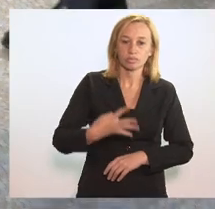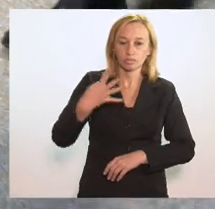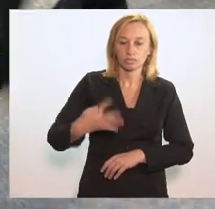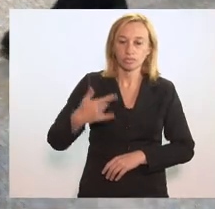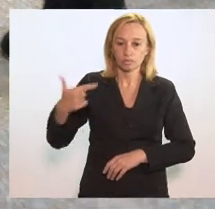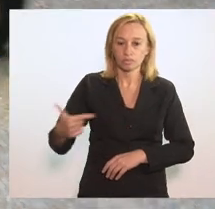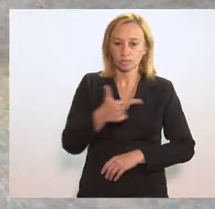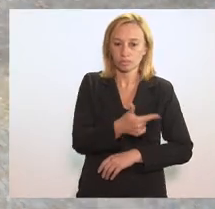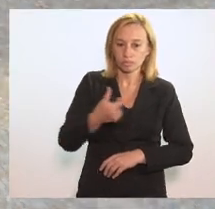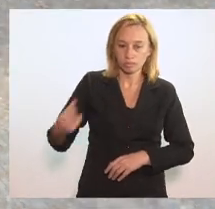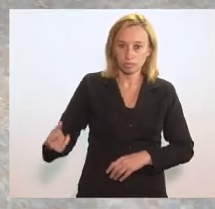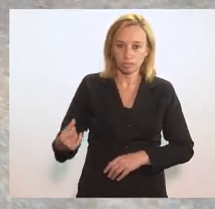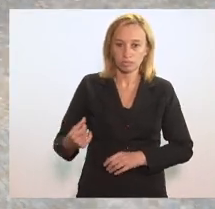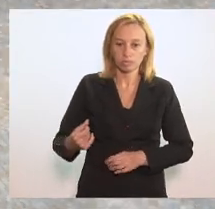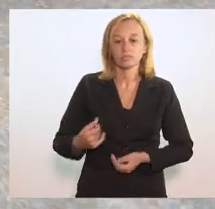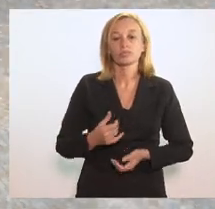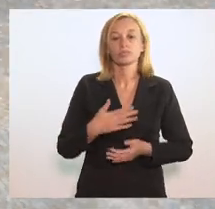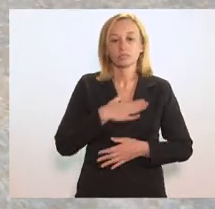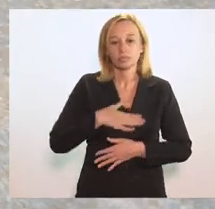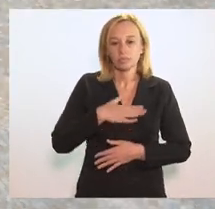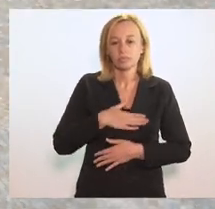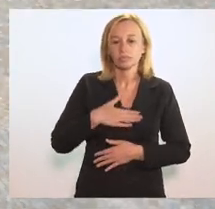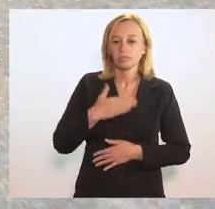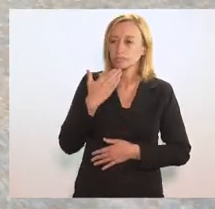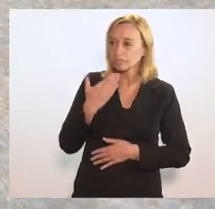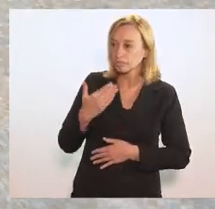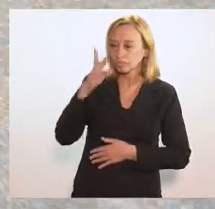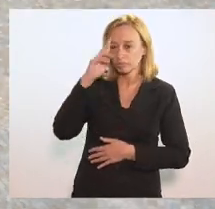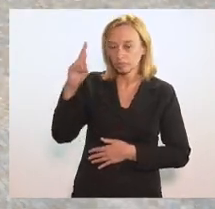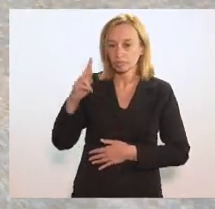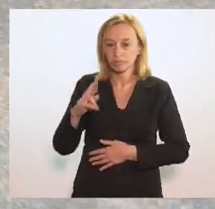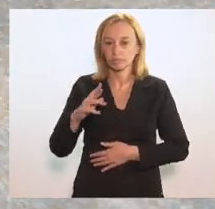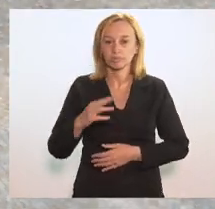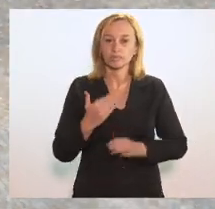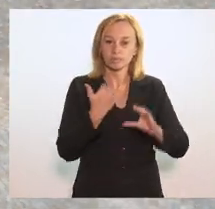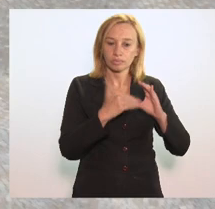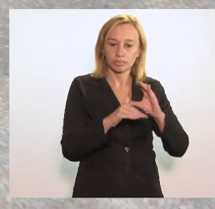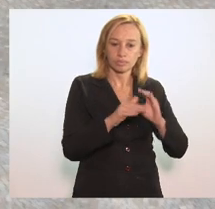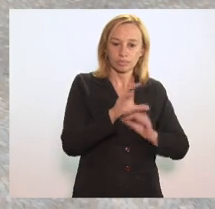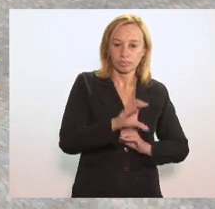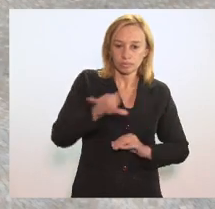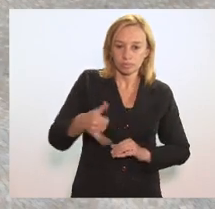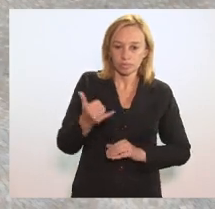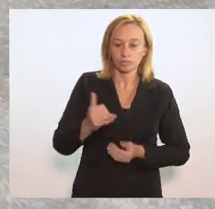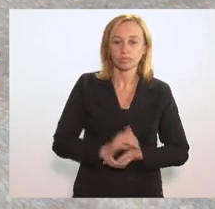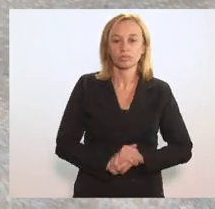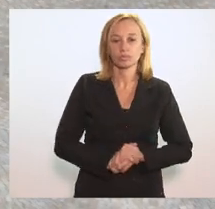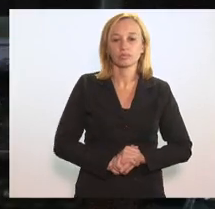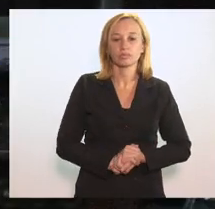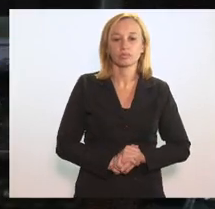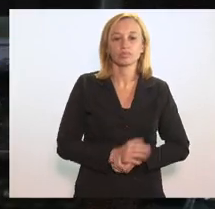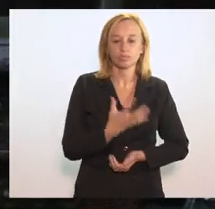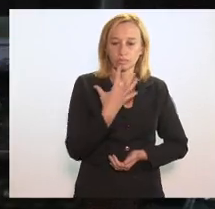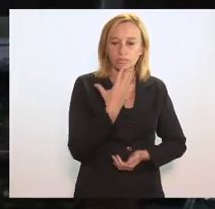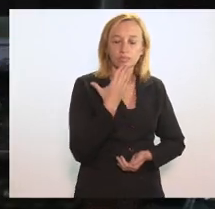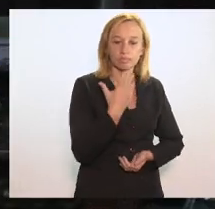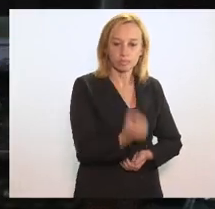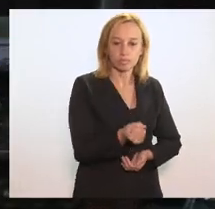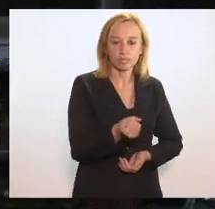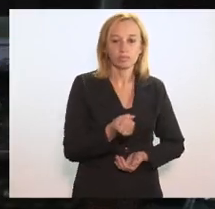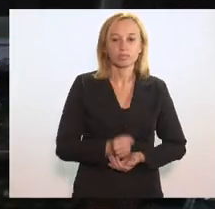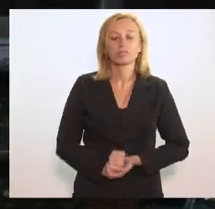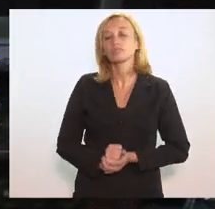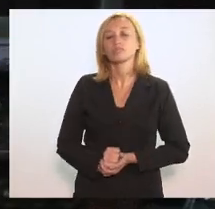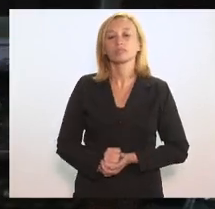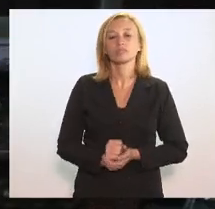de 2020. E gostaria que o senhor solicitasse que fosse remetido à CCJ. Presidência defere pedido de Vossa